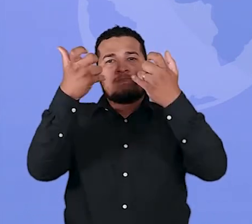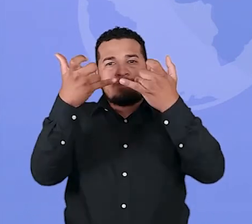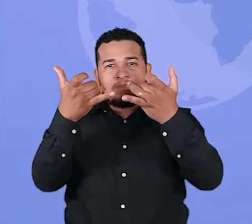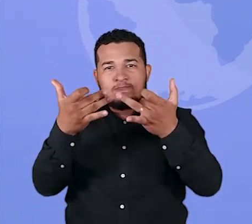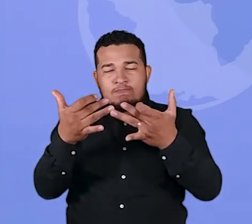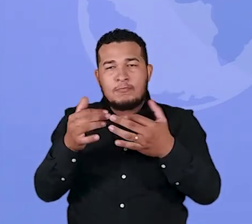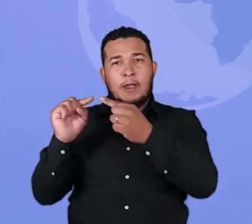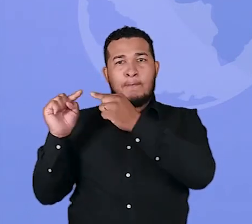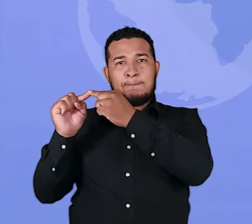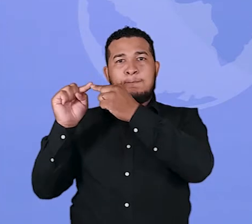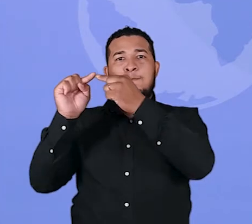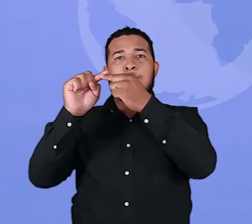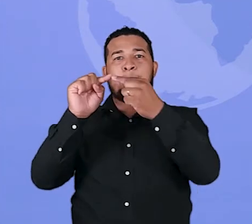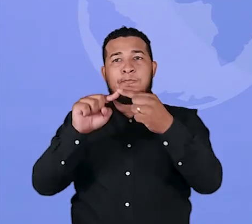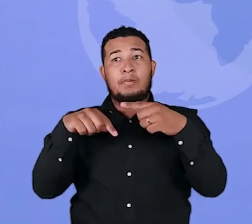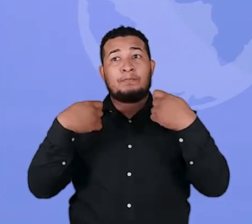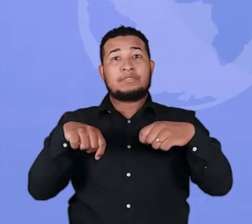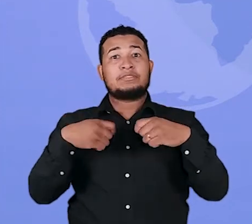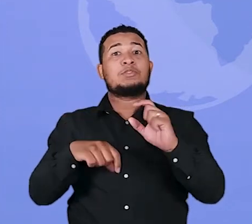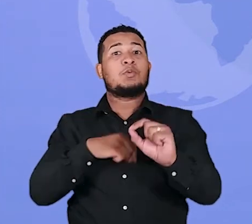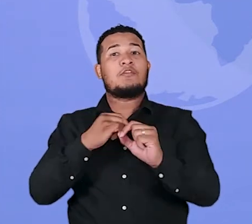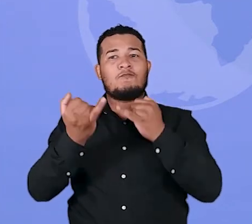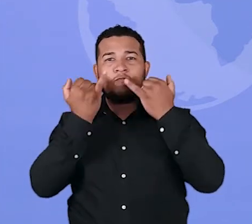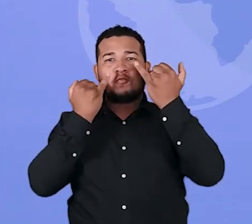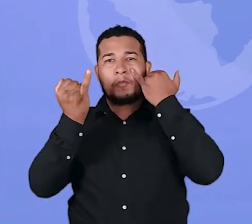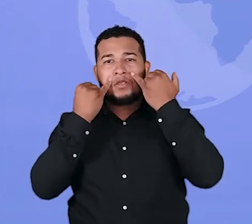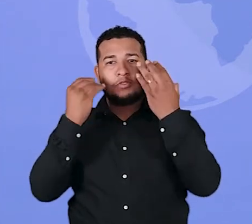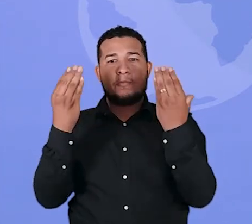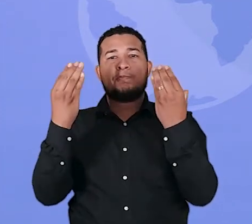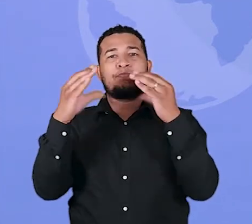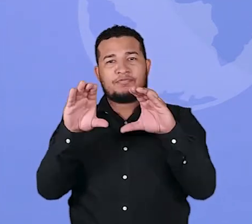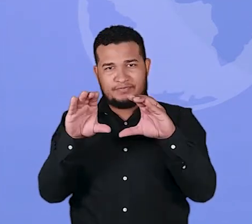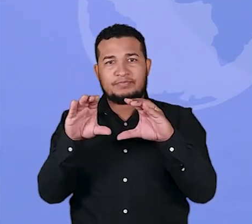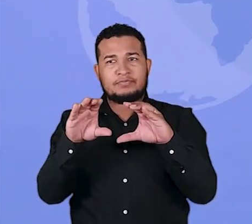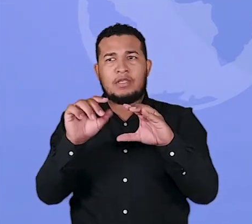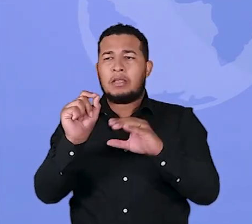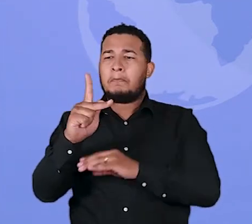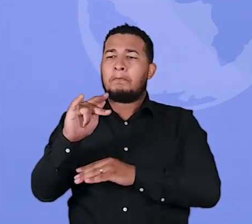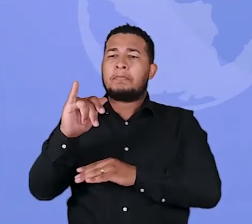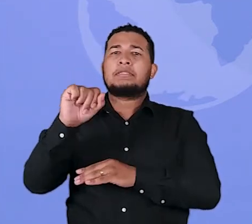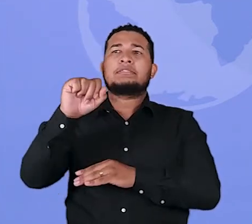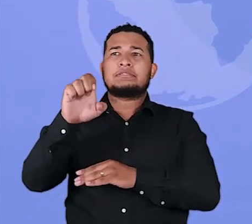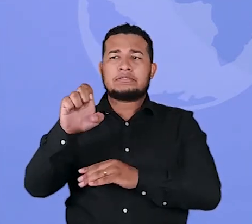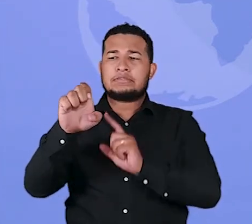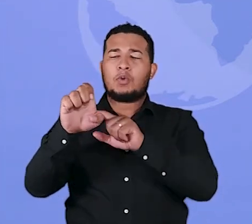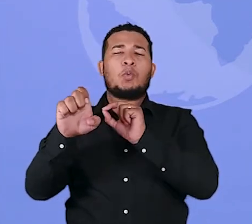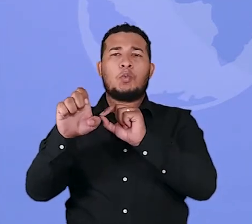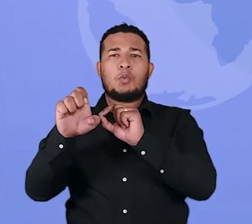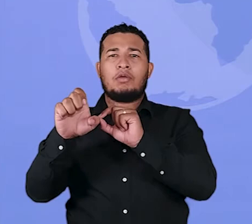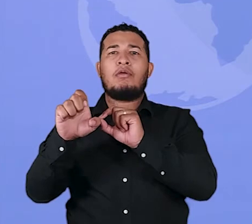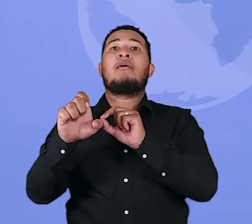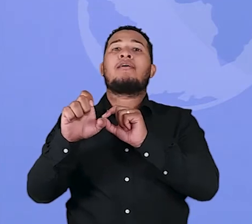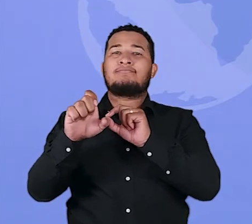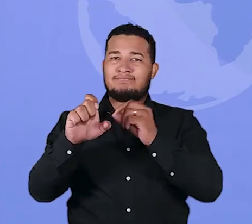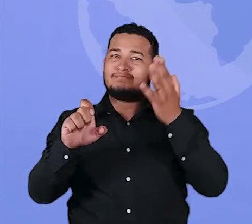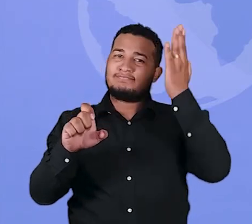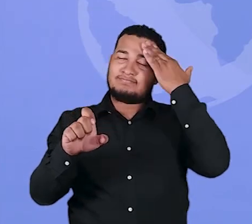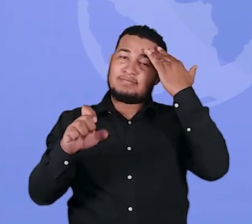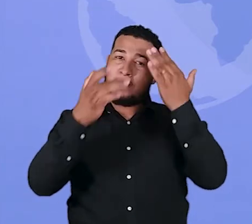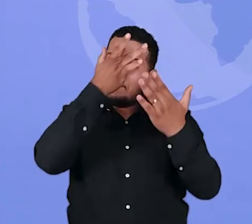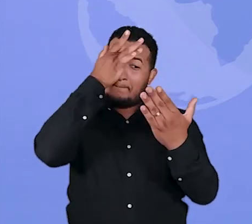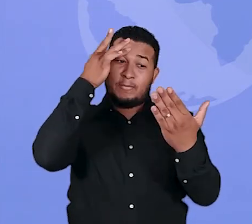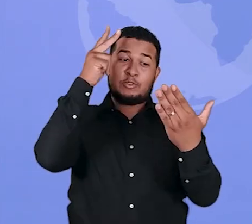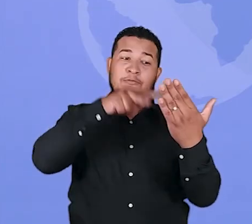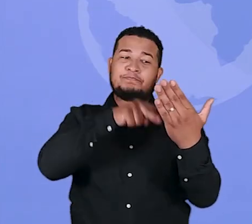fique coerente, você tem que colocar a informação do que é essa sigla para